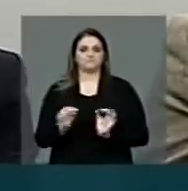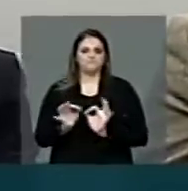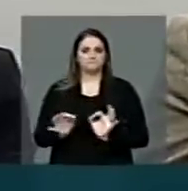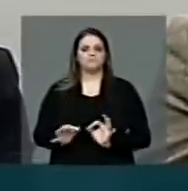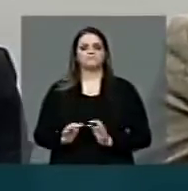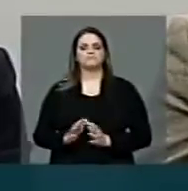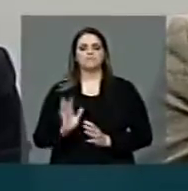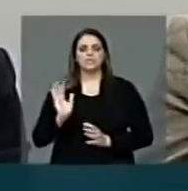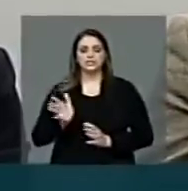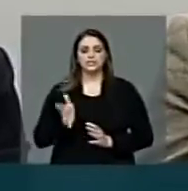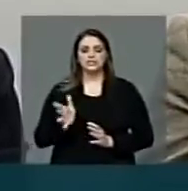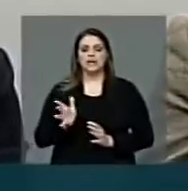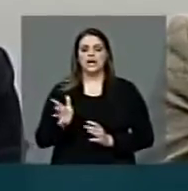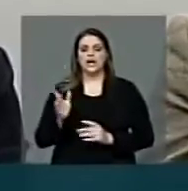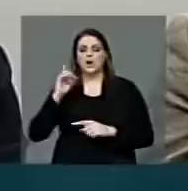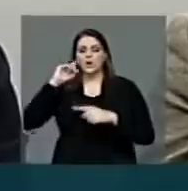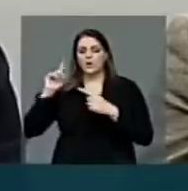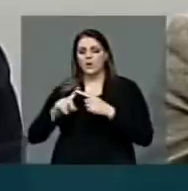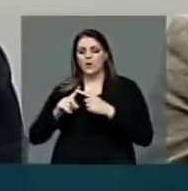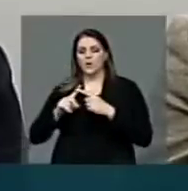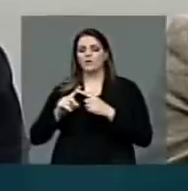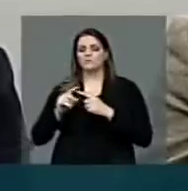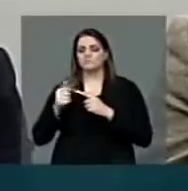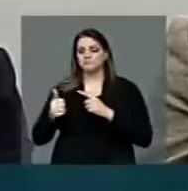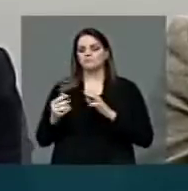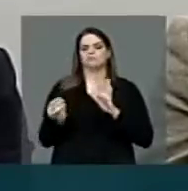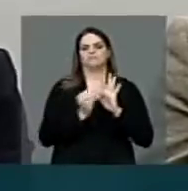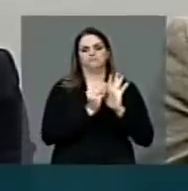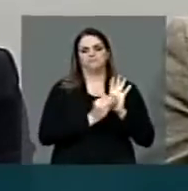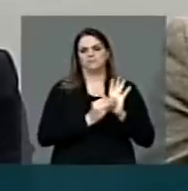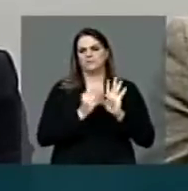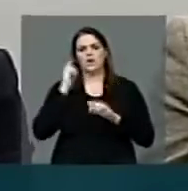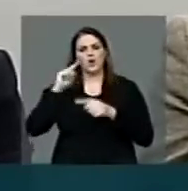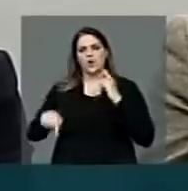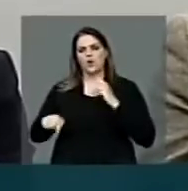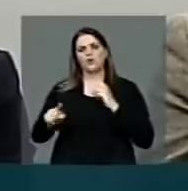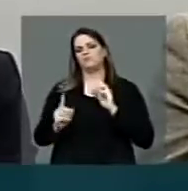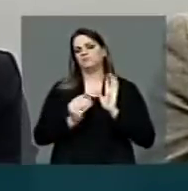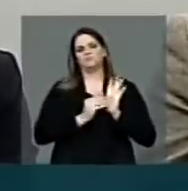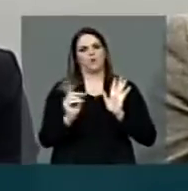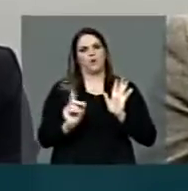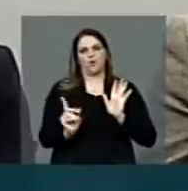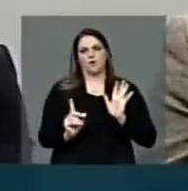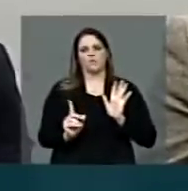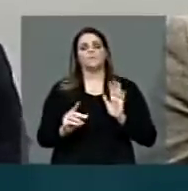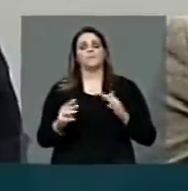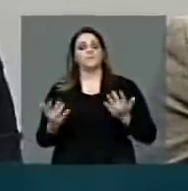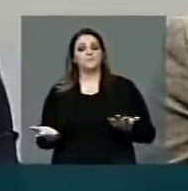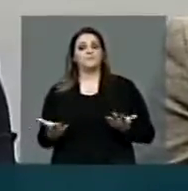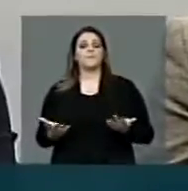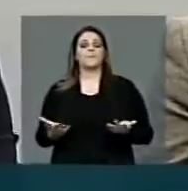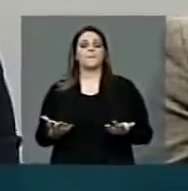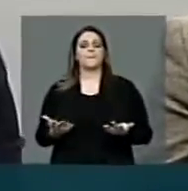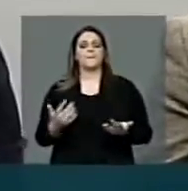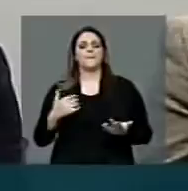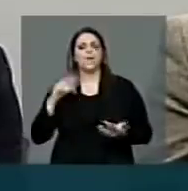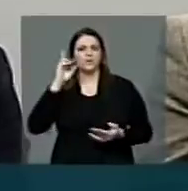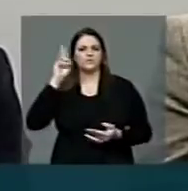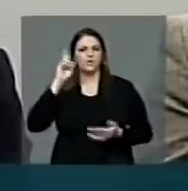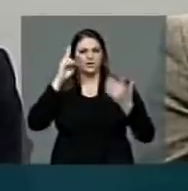consenso entre os diferentes grupos que constituem o movimento das prostitutas. Eu fiz esse histórico porque muita gente pode se